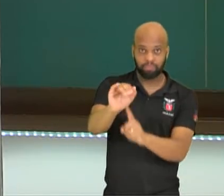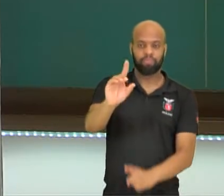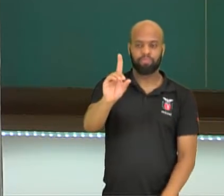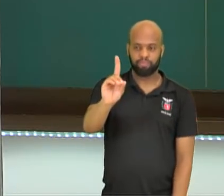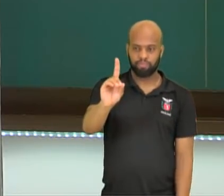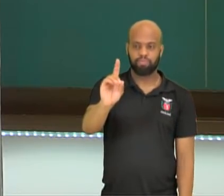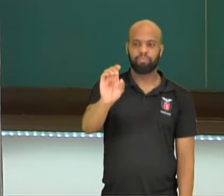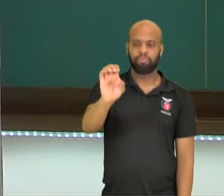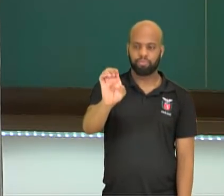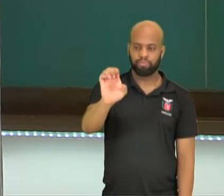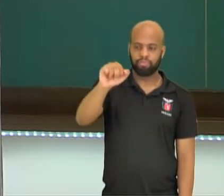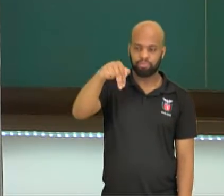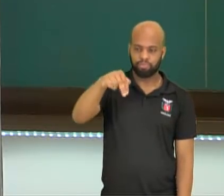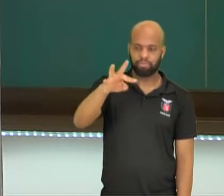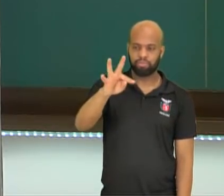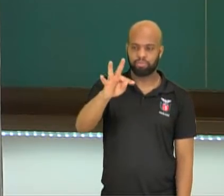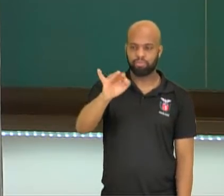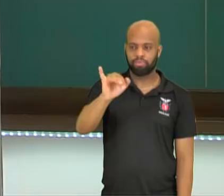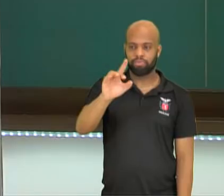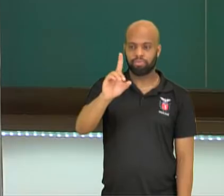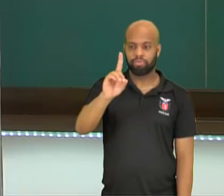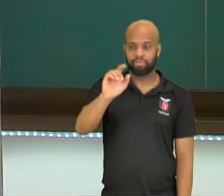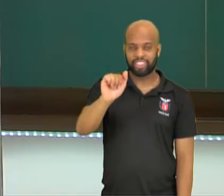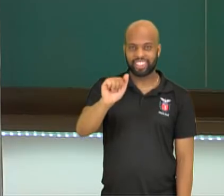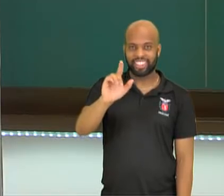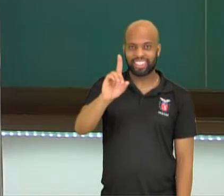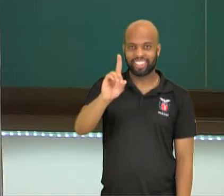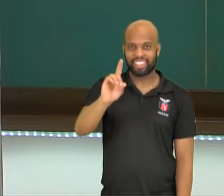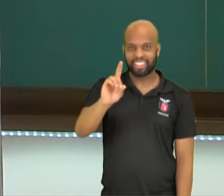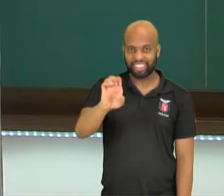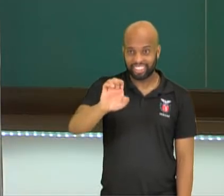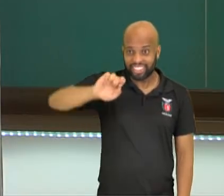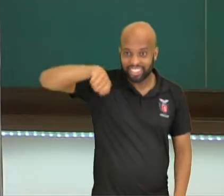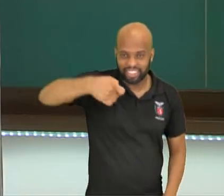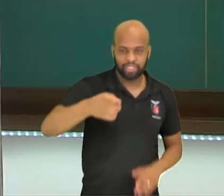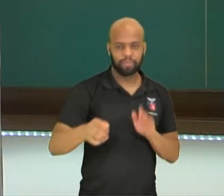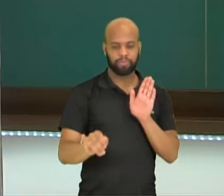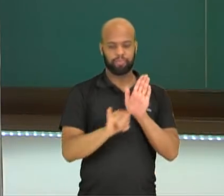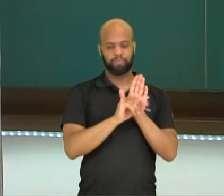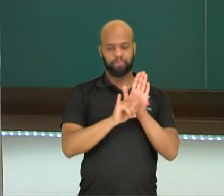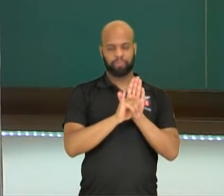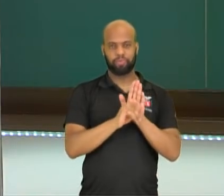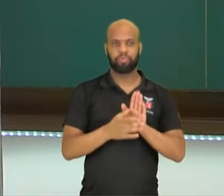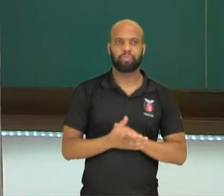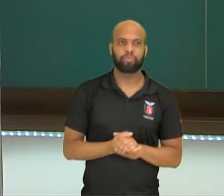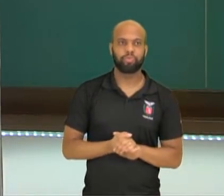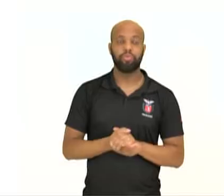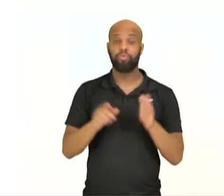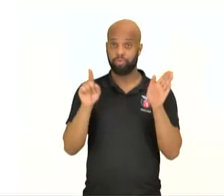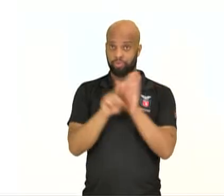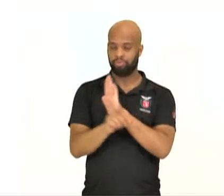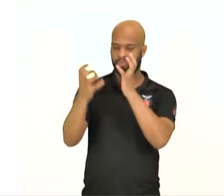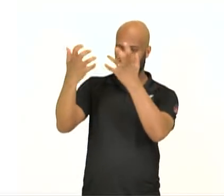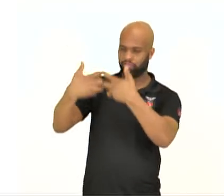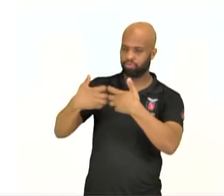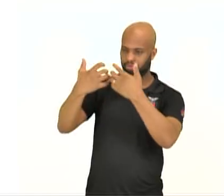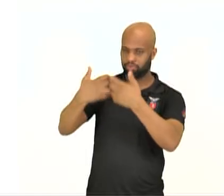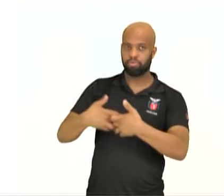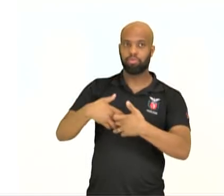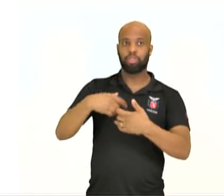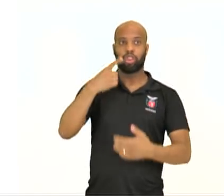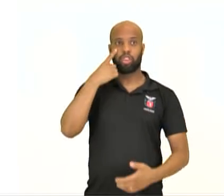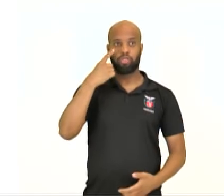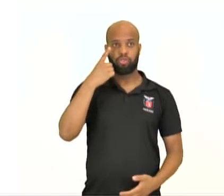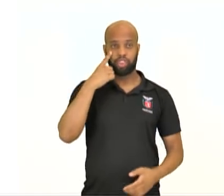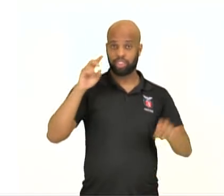identidade, ok? E nós vamos então para o nosso primeiro quiz. No fragmento, às vezes eu